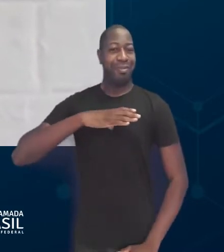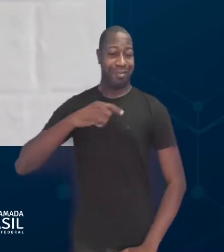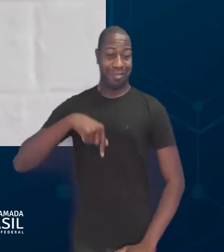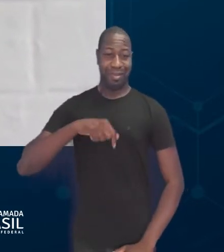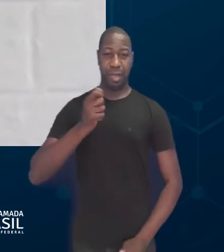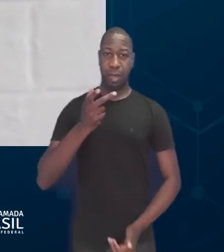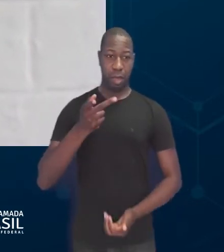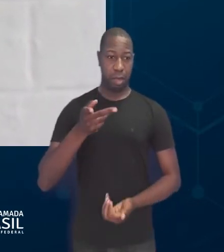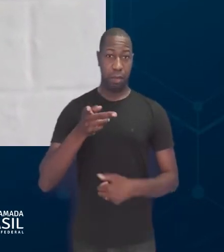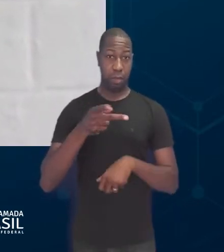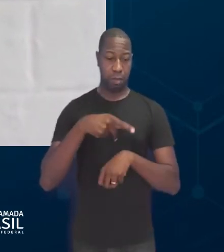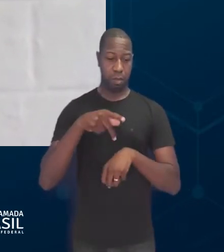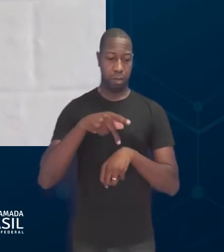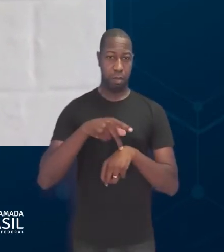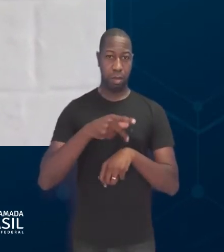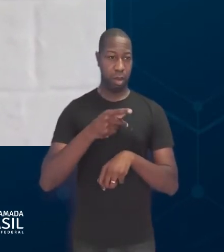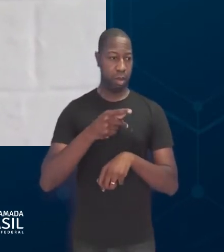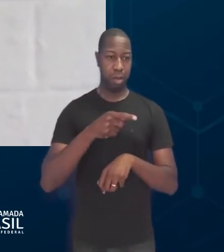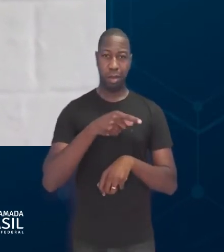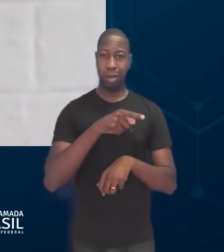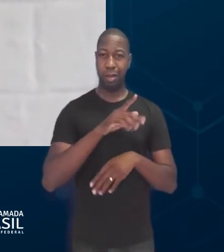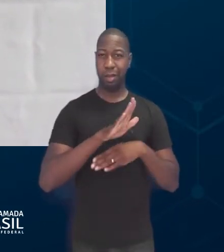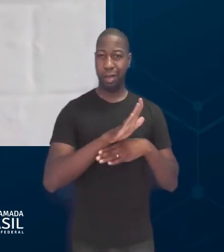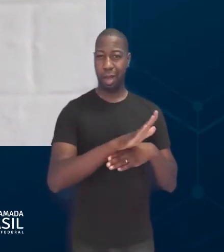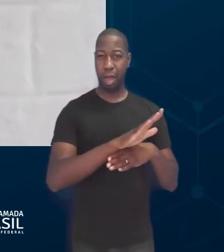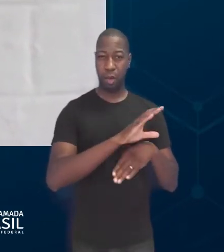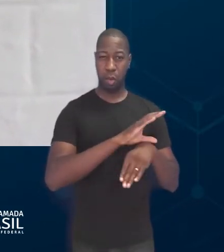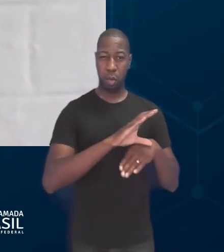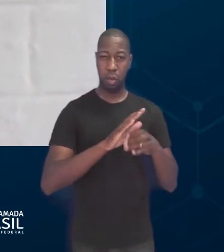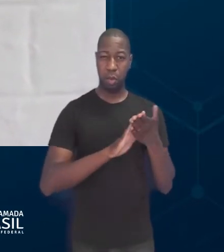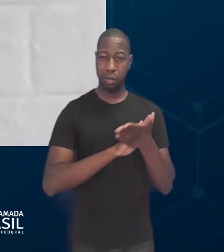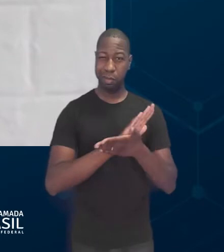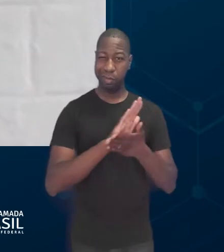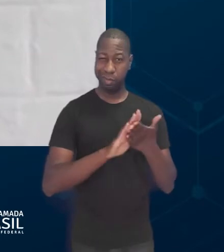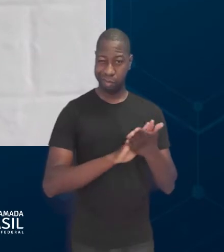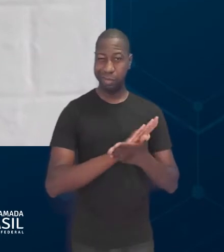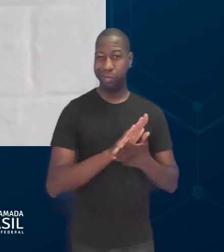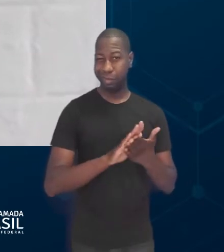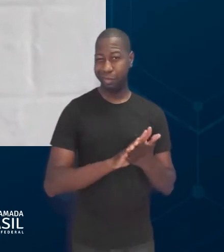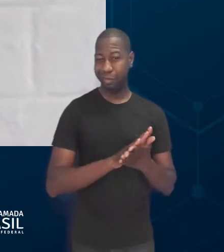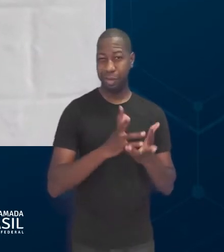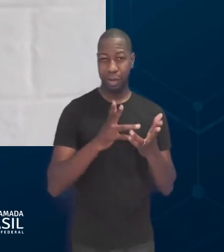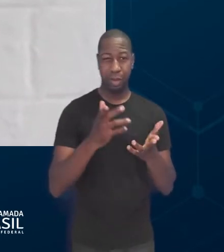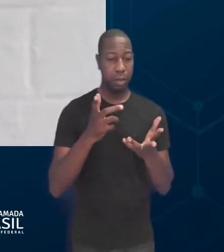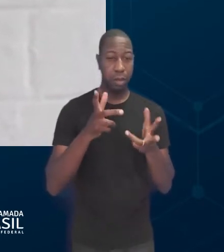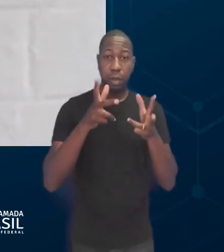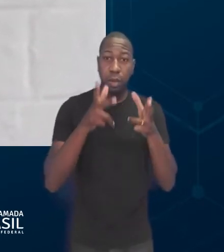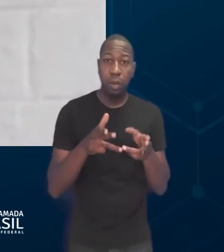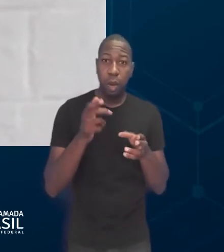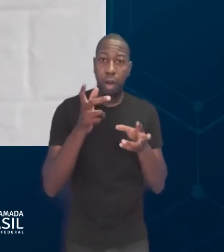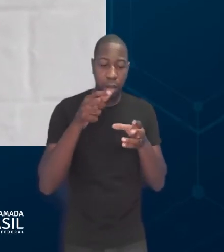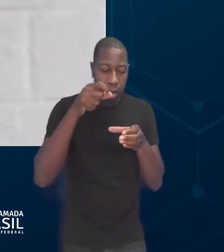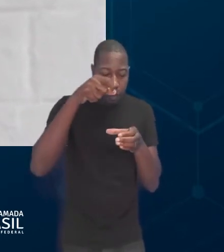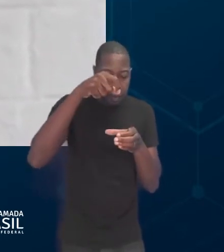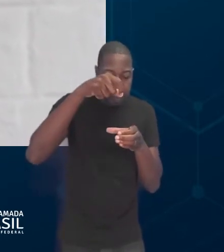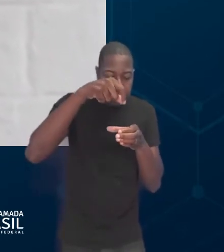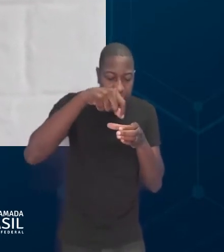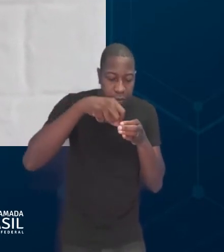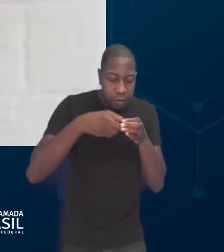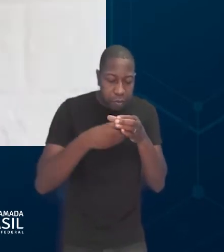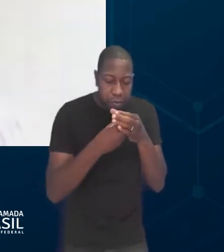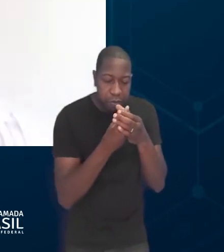país desse que não valoriza muito a cultura. E acredito nesse evento como uma semente para a transformação de um país